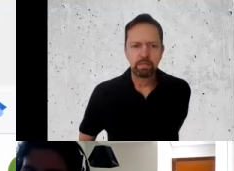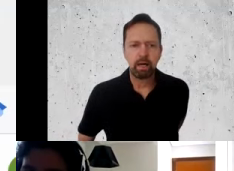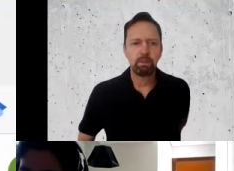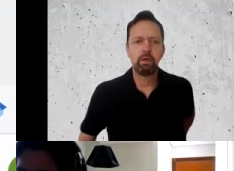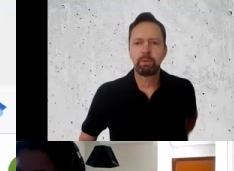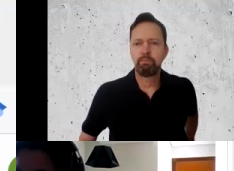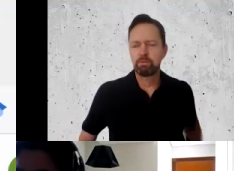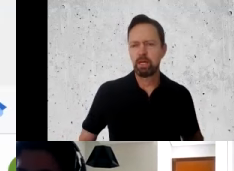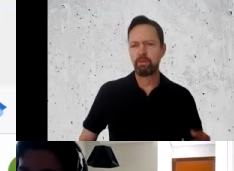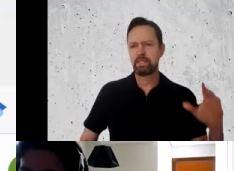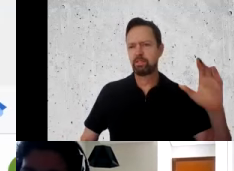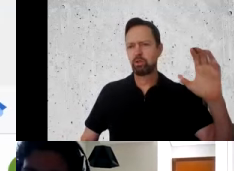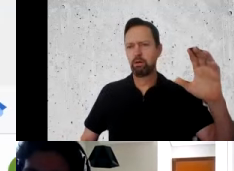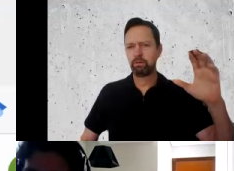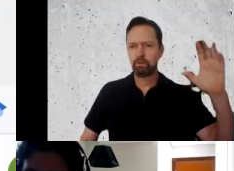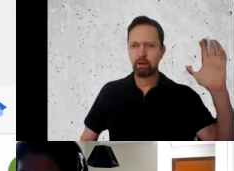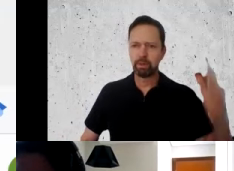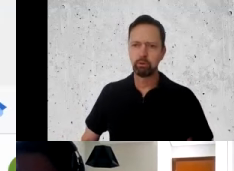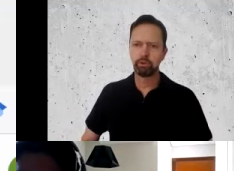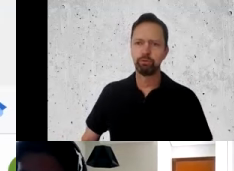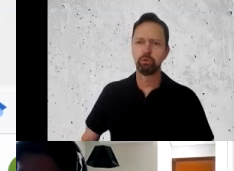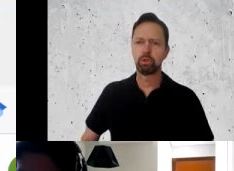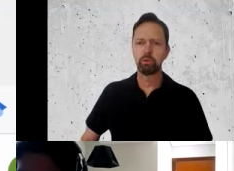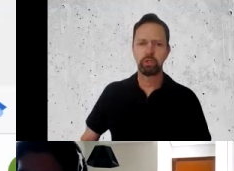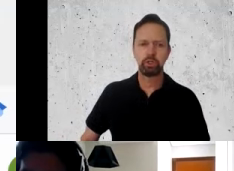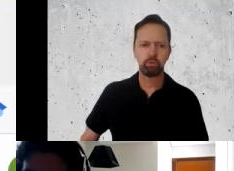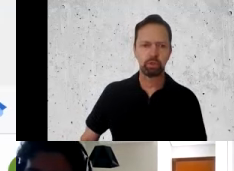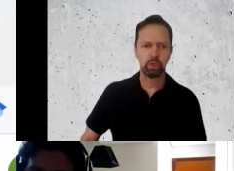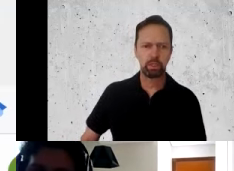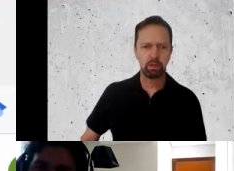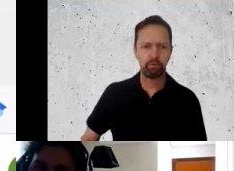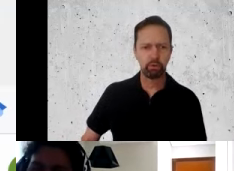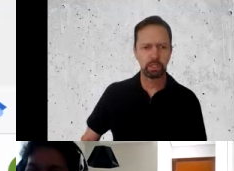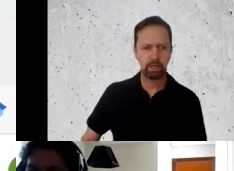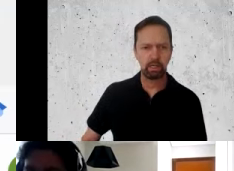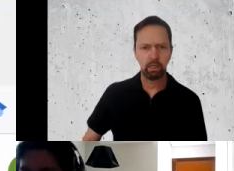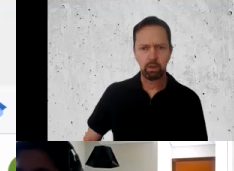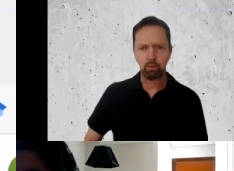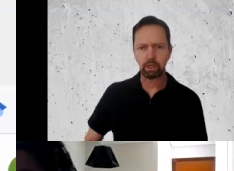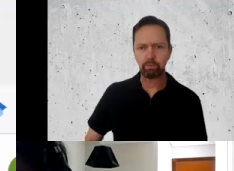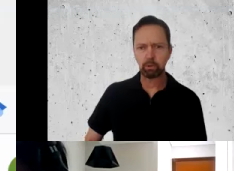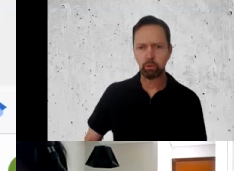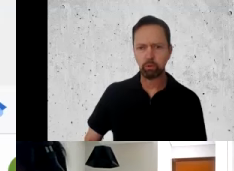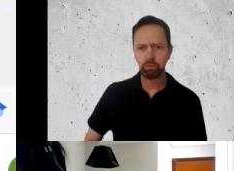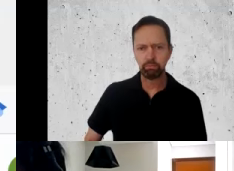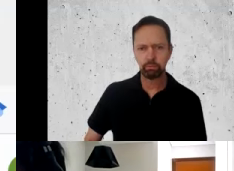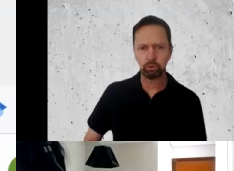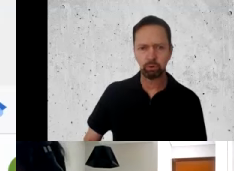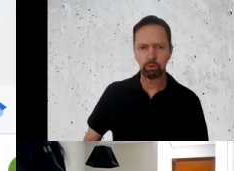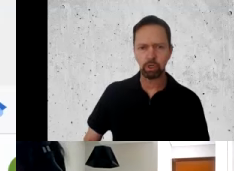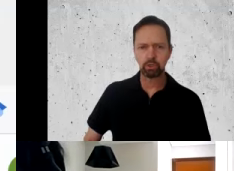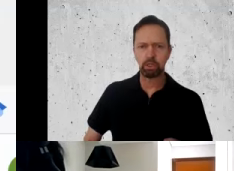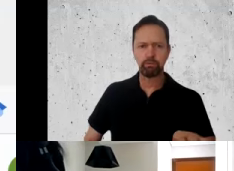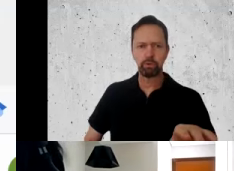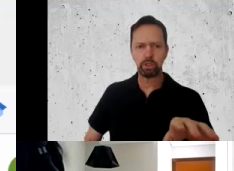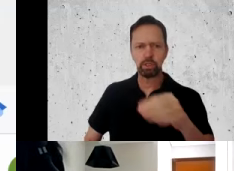Na próxima aula não, porque a próxima aula vai ser só, eu vou dar o pano de fundo todo de instituições, então eu vou usar o capítulo 1